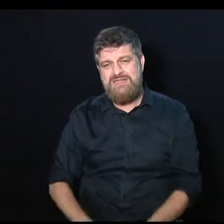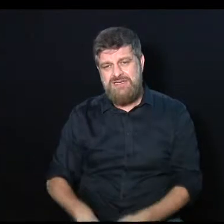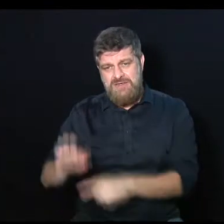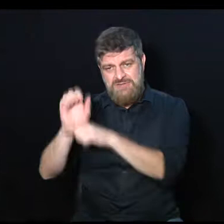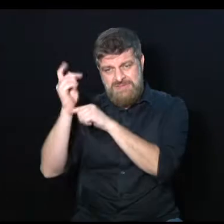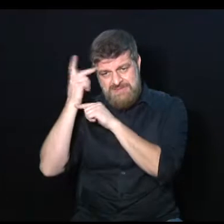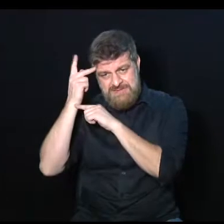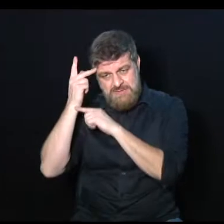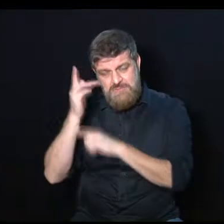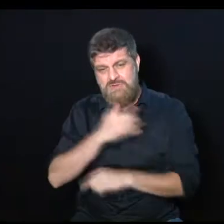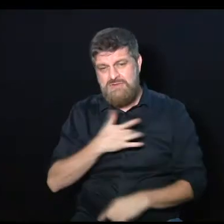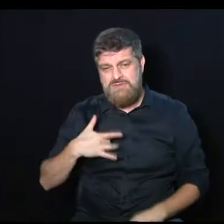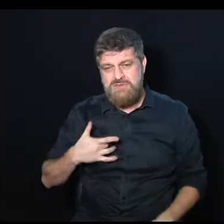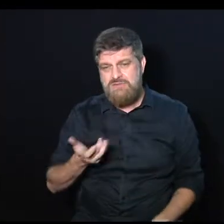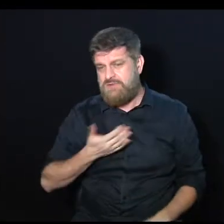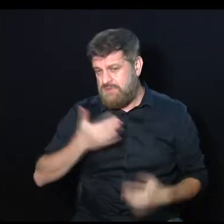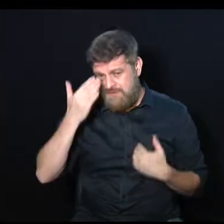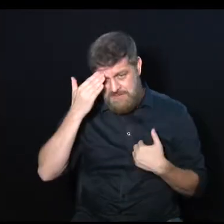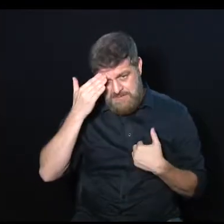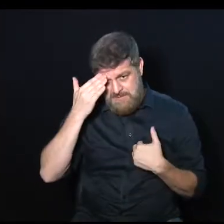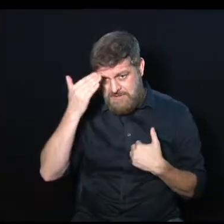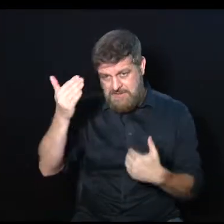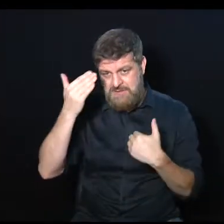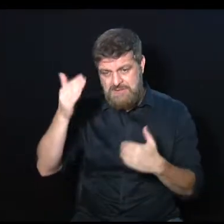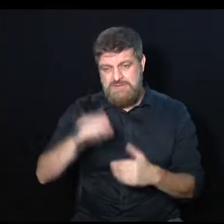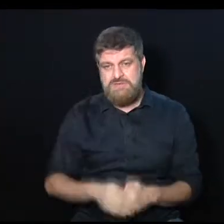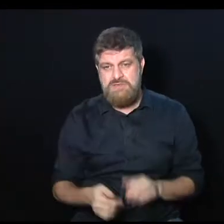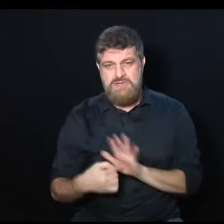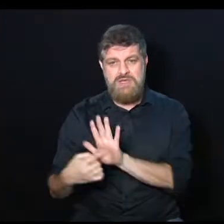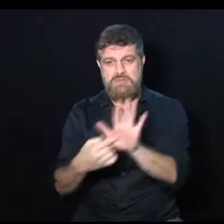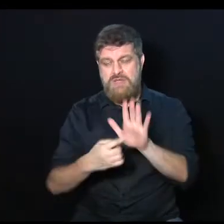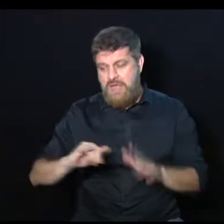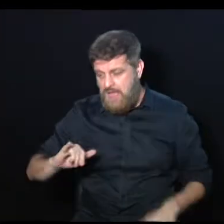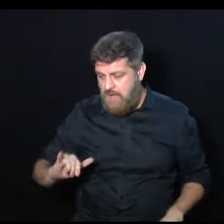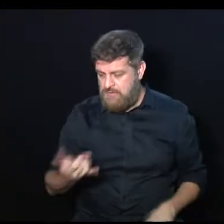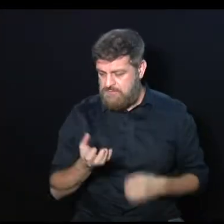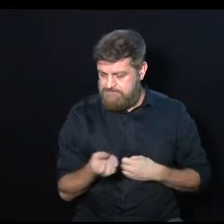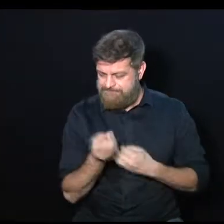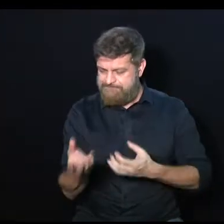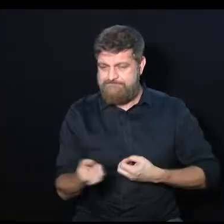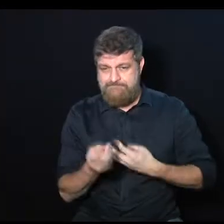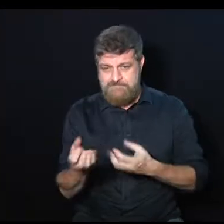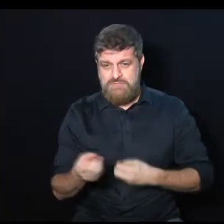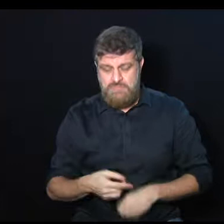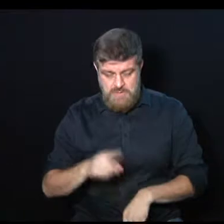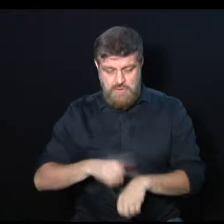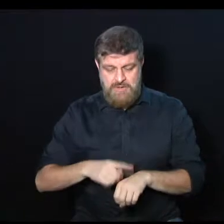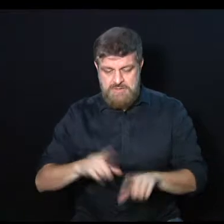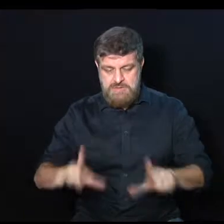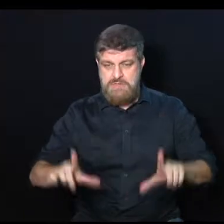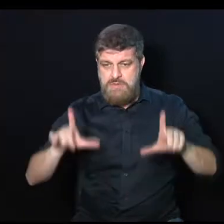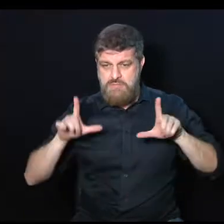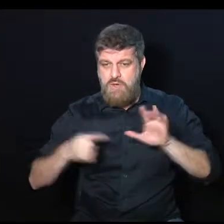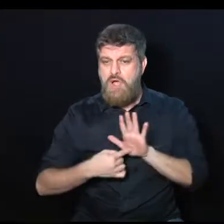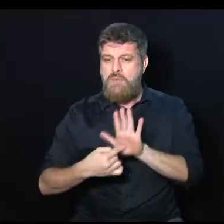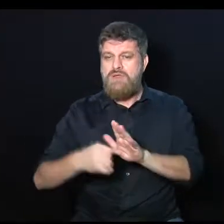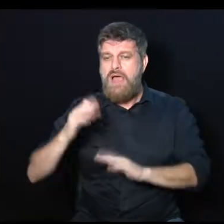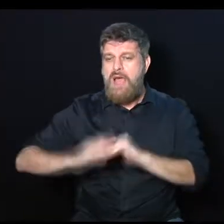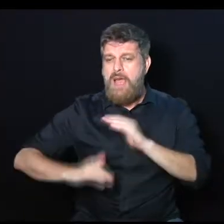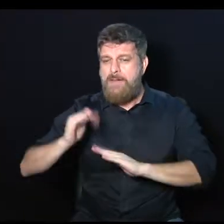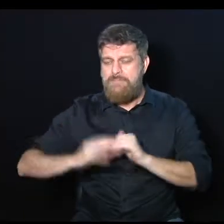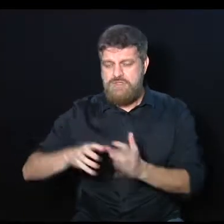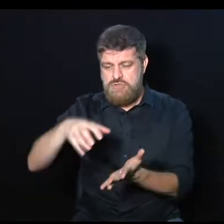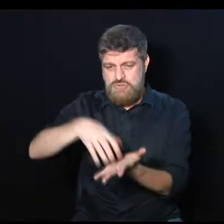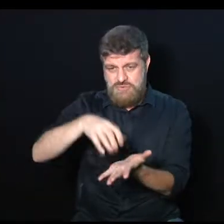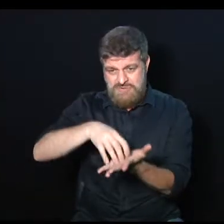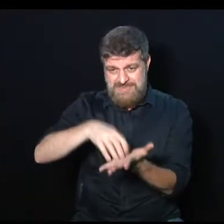basicamente, era isso que eu gostaria de apresentar. Eu agradeço muito a oportunidade de a gente poder ter esse espaço para apresentar o que é feito